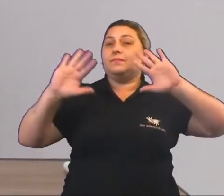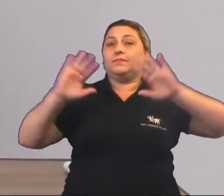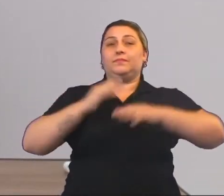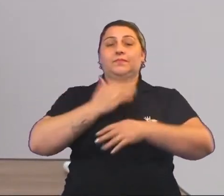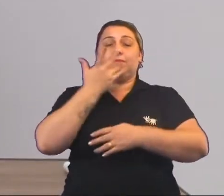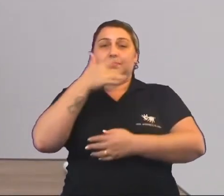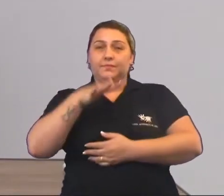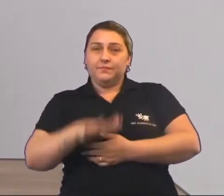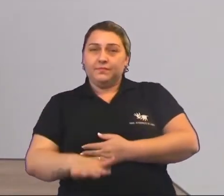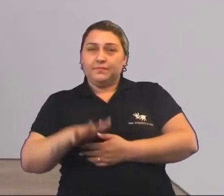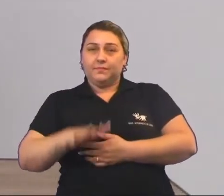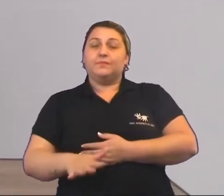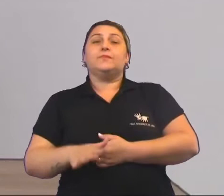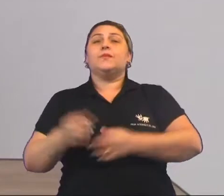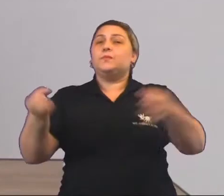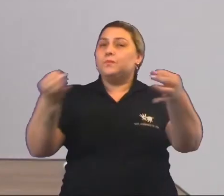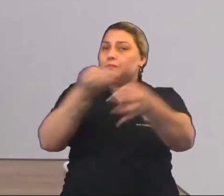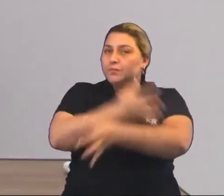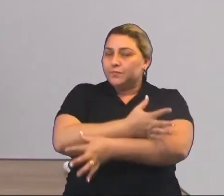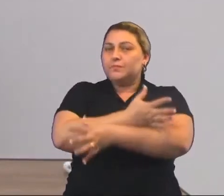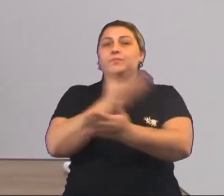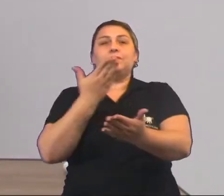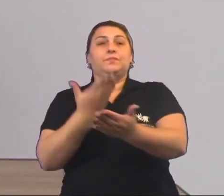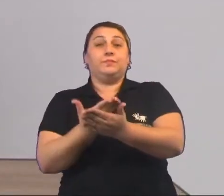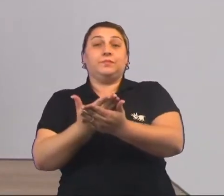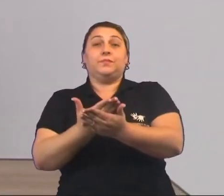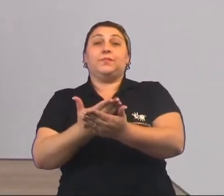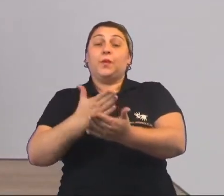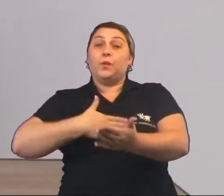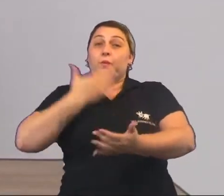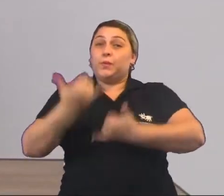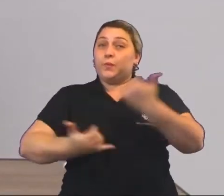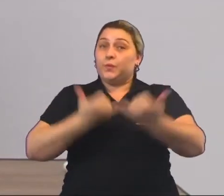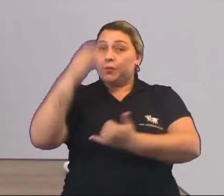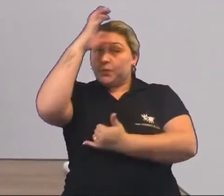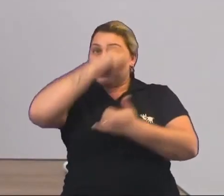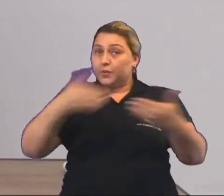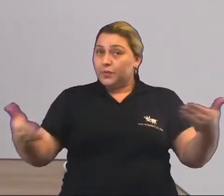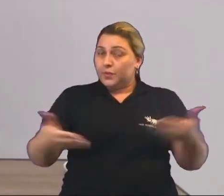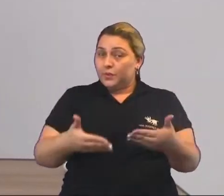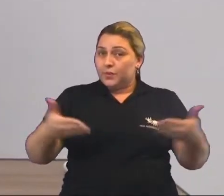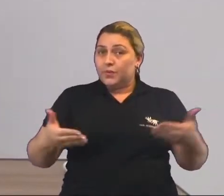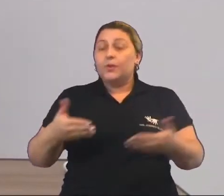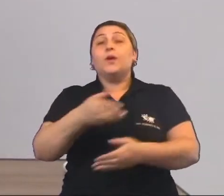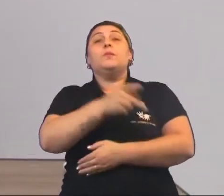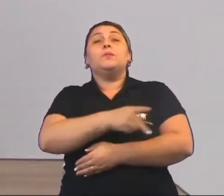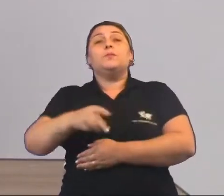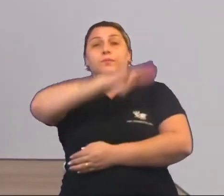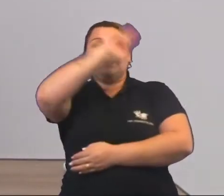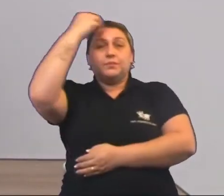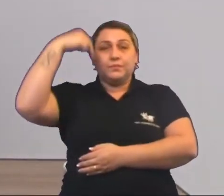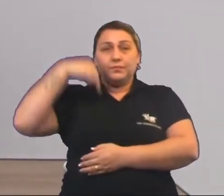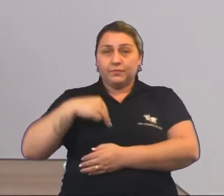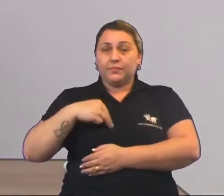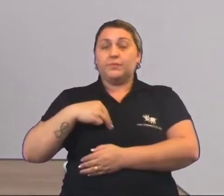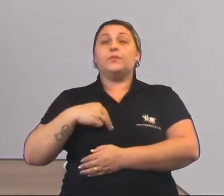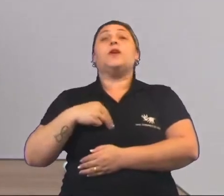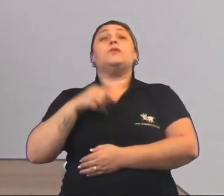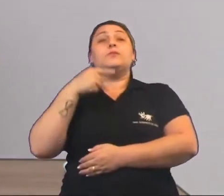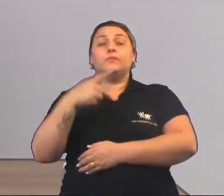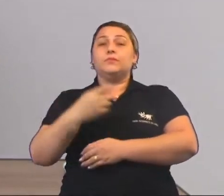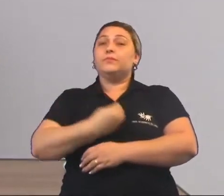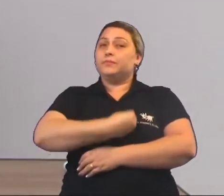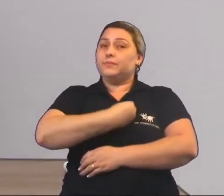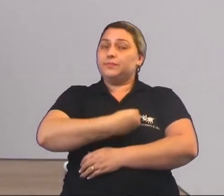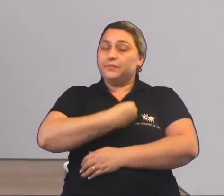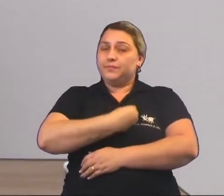Olá, crianças! Estão prontos para mais uma aventura do aprendizado hoje? Sou a professora Marilane Moraes e conto com a